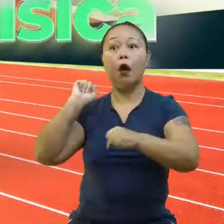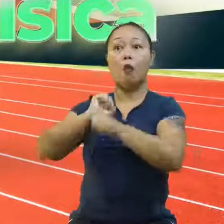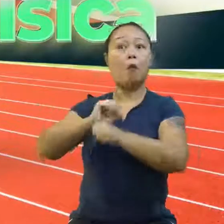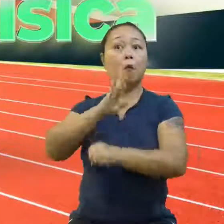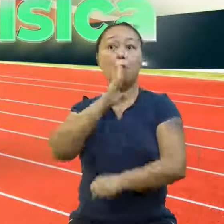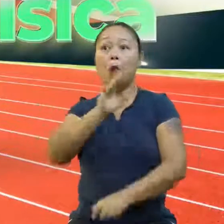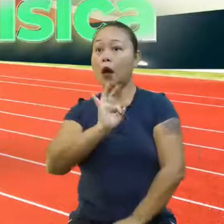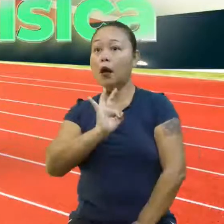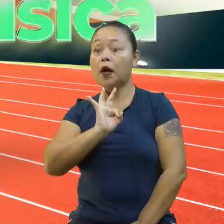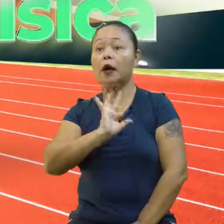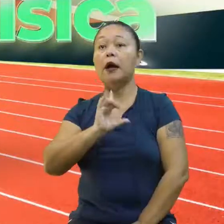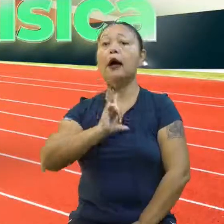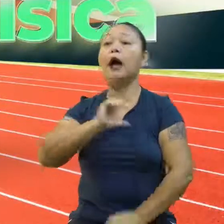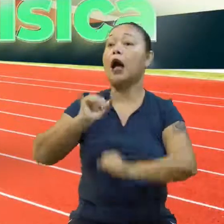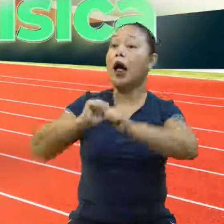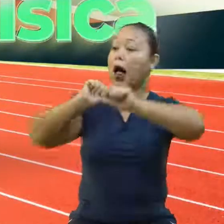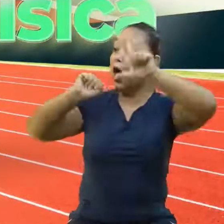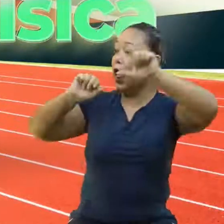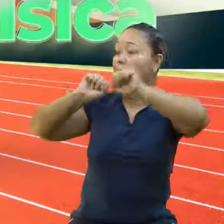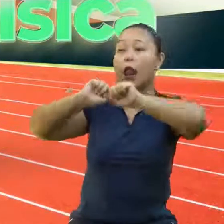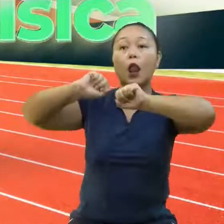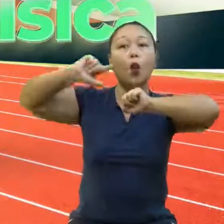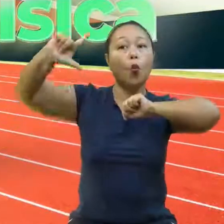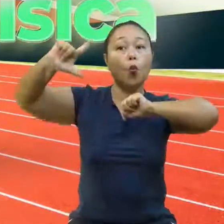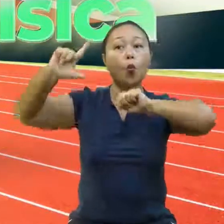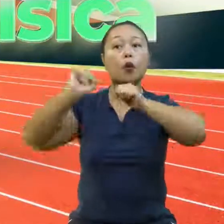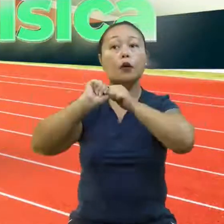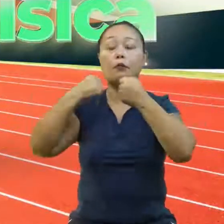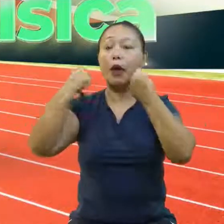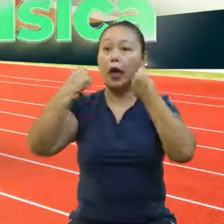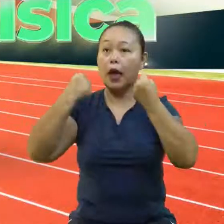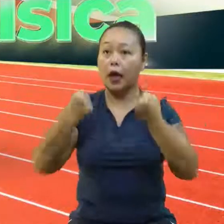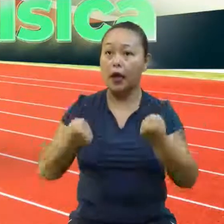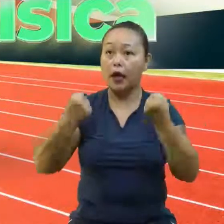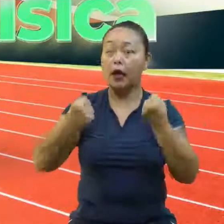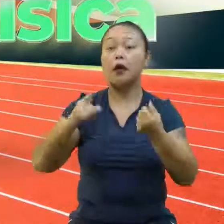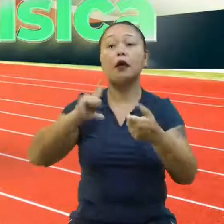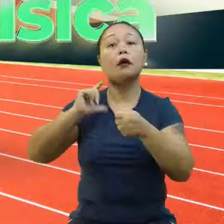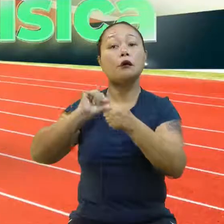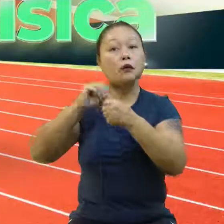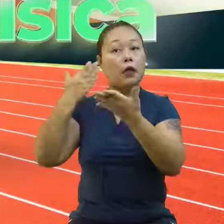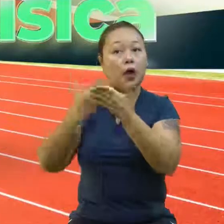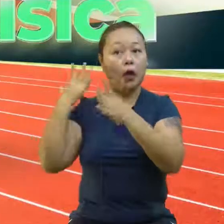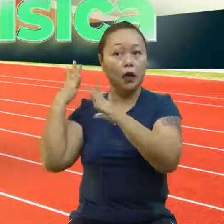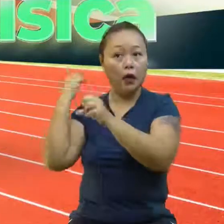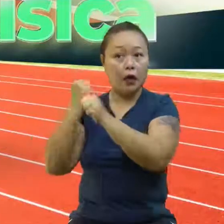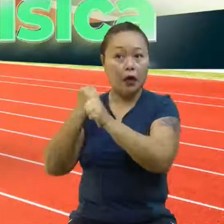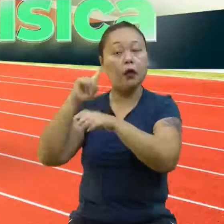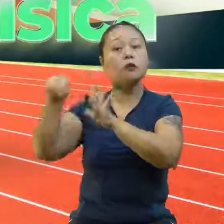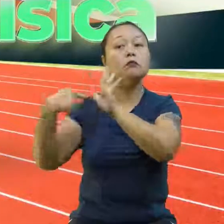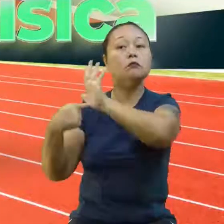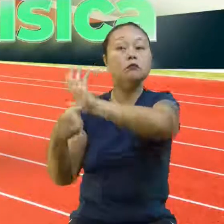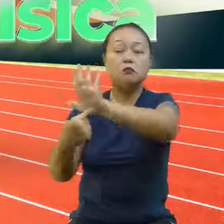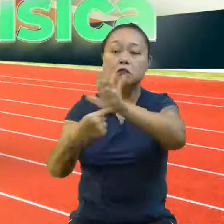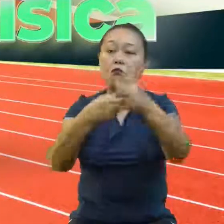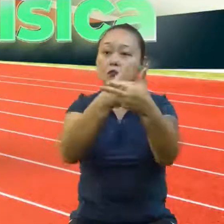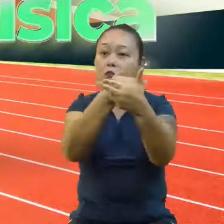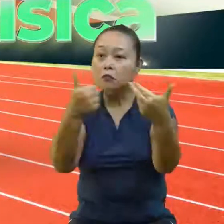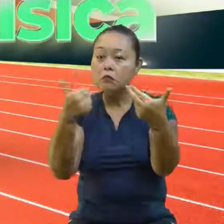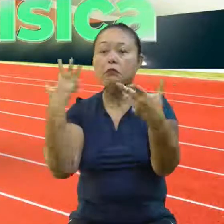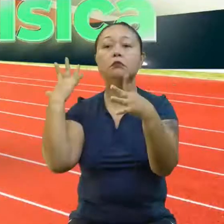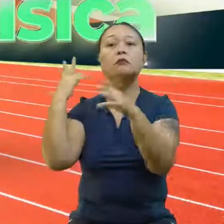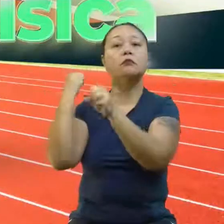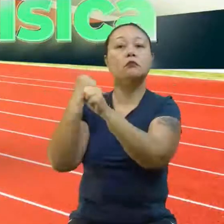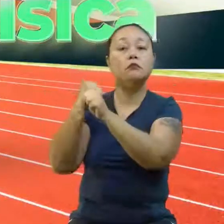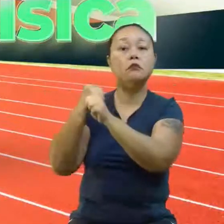vez, alongar e em relação à carga. Na aula de revisão eu vou mostrar mais algumas coisas, vamos revisar,